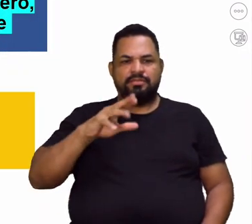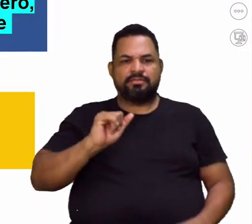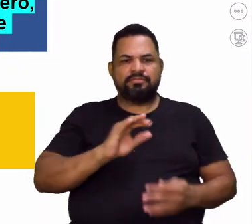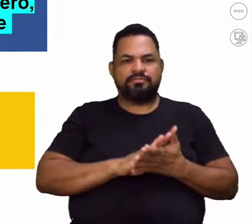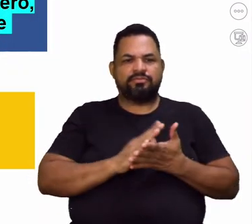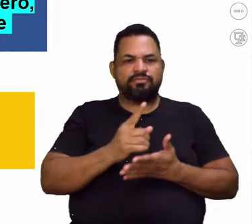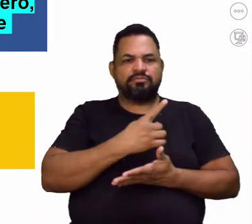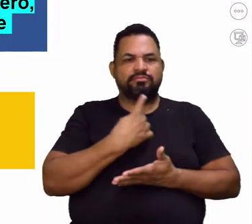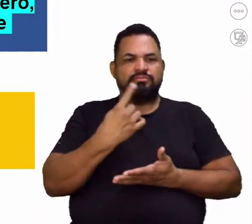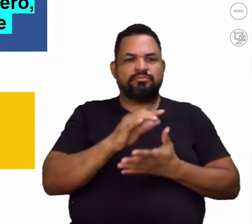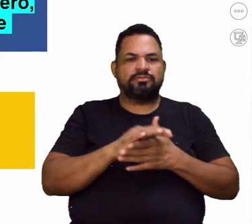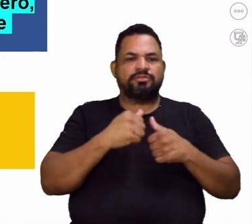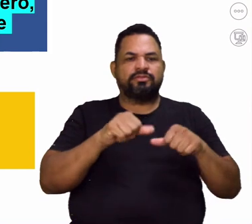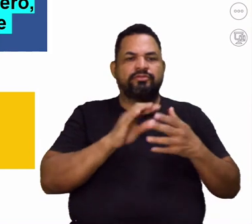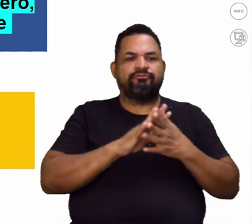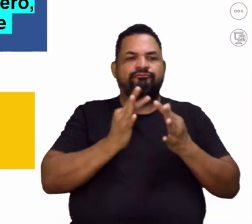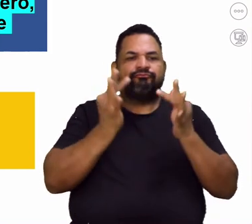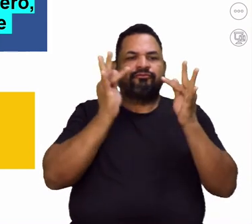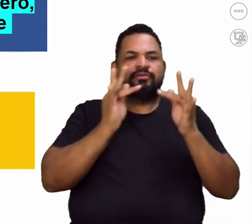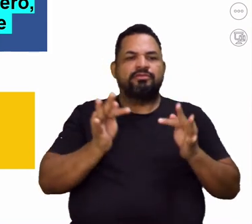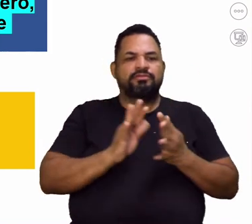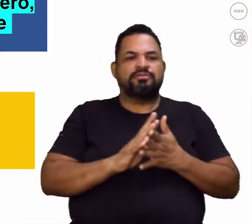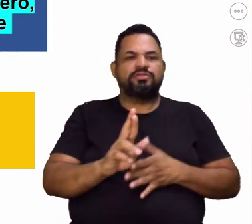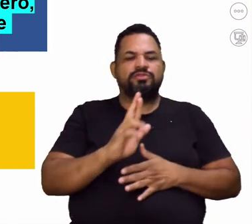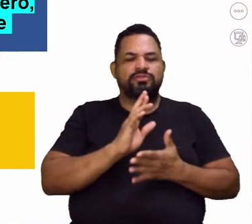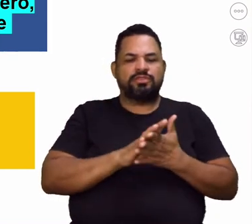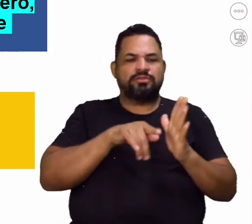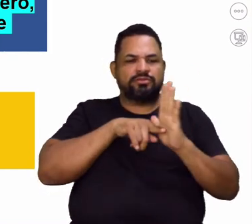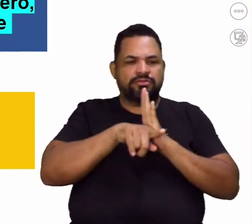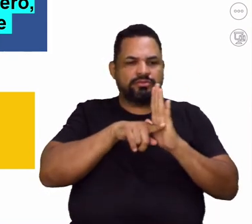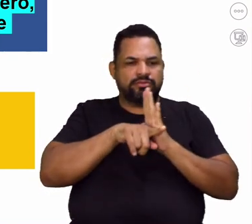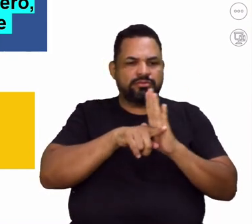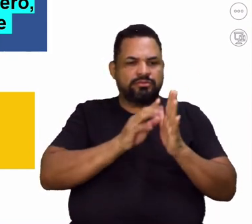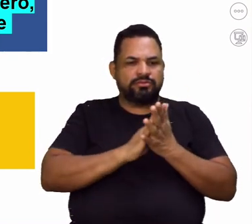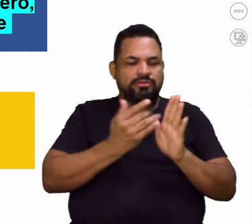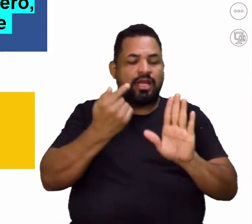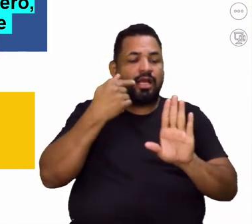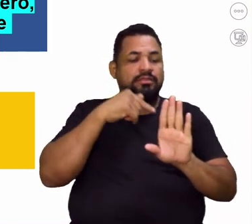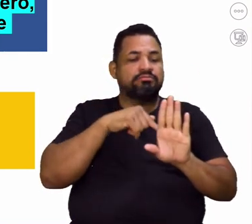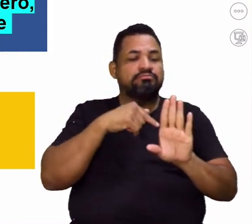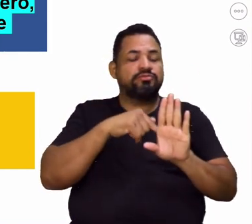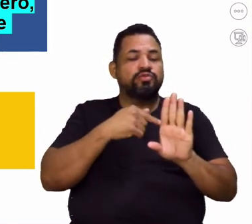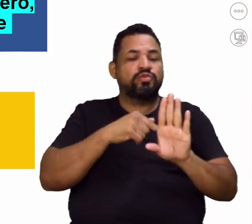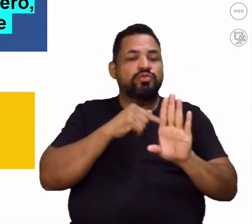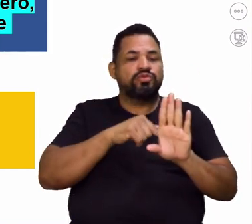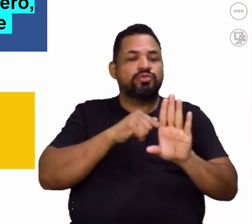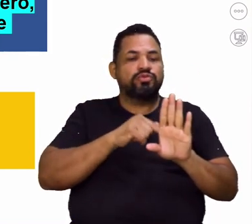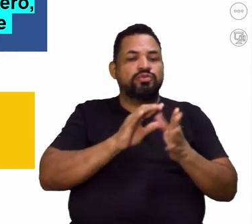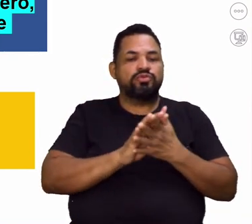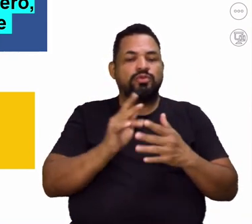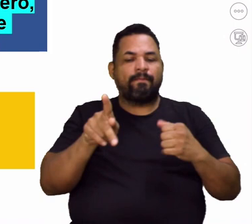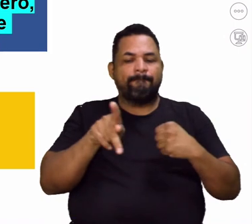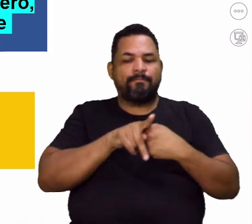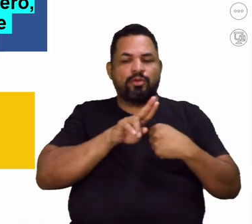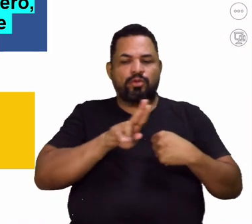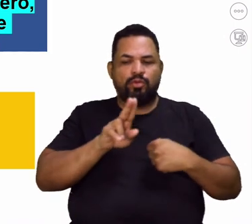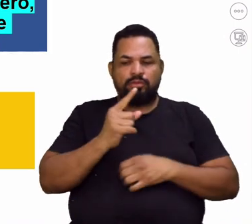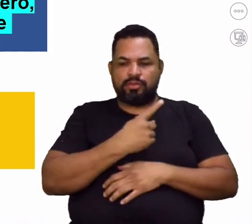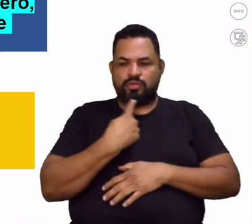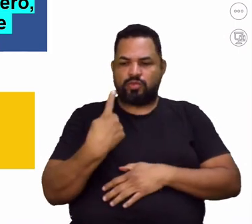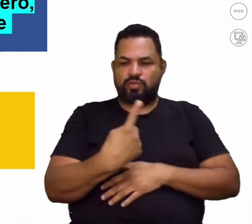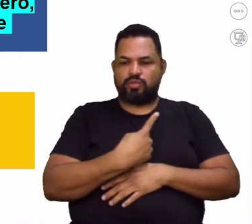Estávamos felizes com o resultado dos exames. O que que acontece? Está oculto o pronome, né?